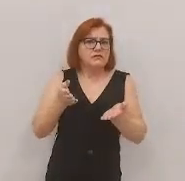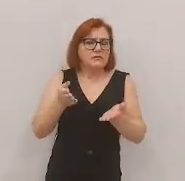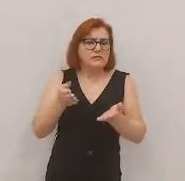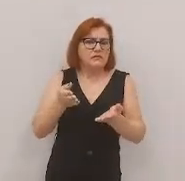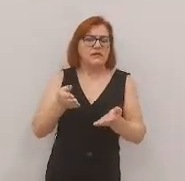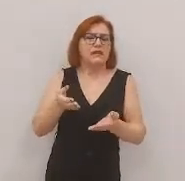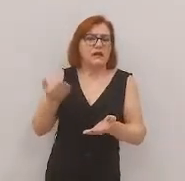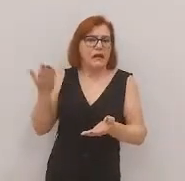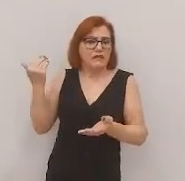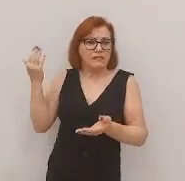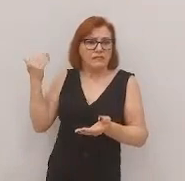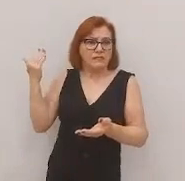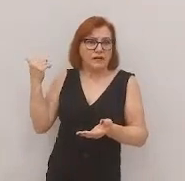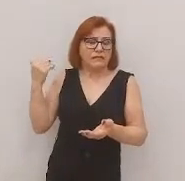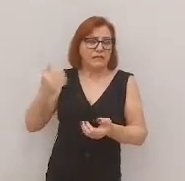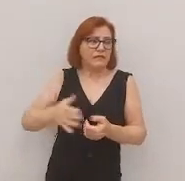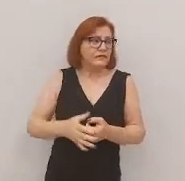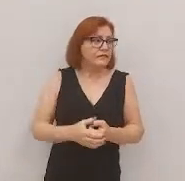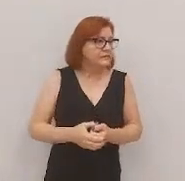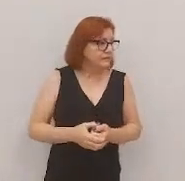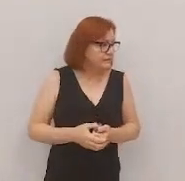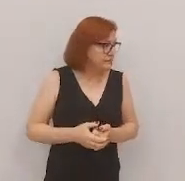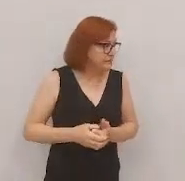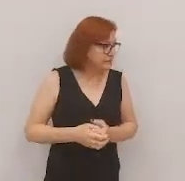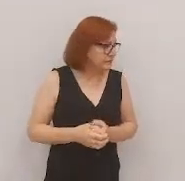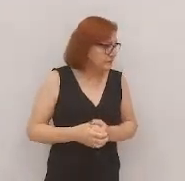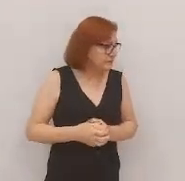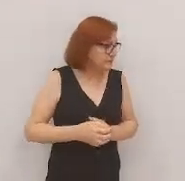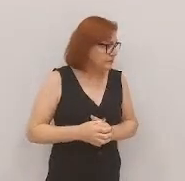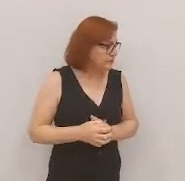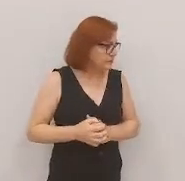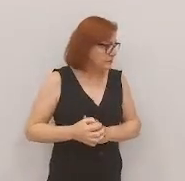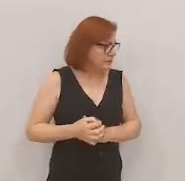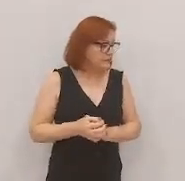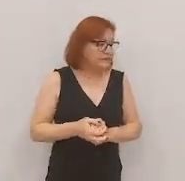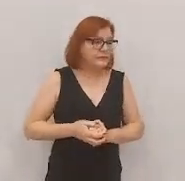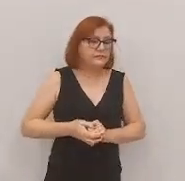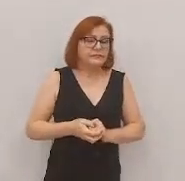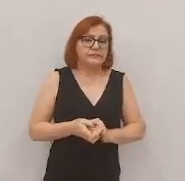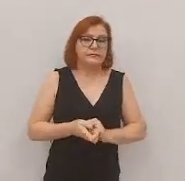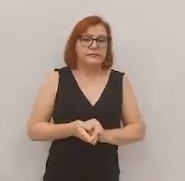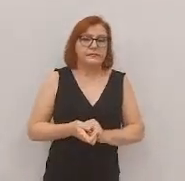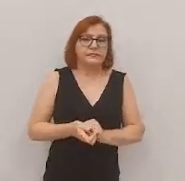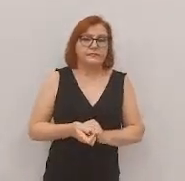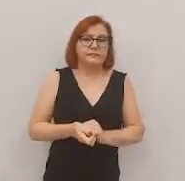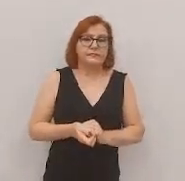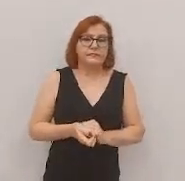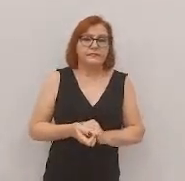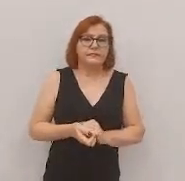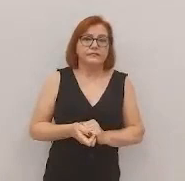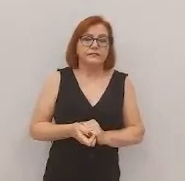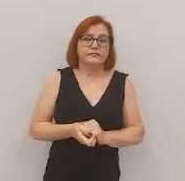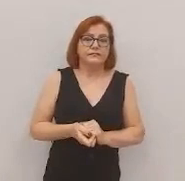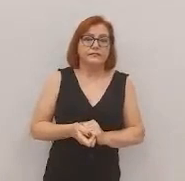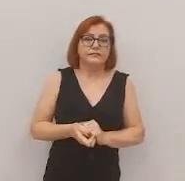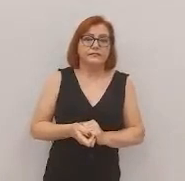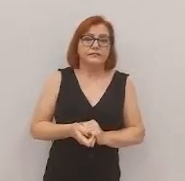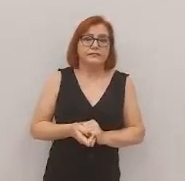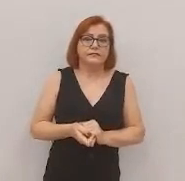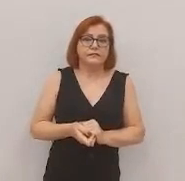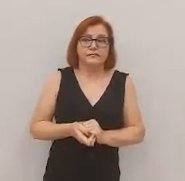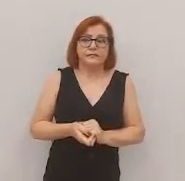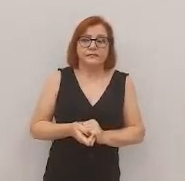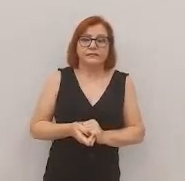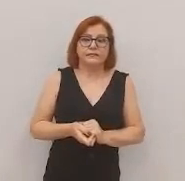do Éden. Ela não se tornou tudo isso, mas dentro dela, na essência dela, ela já